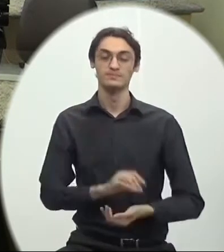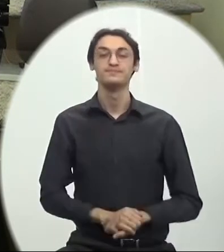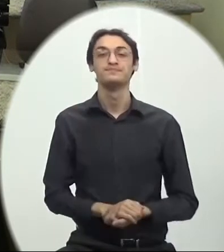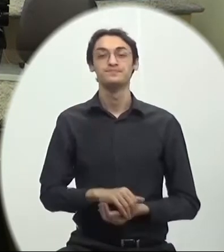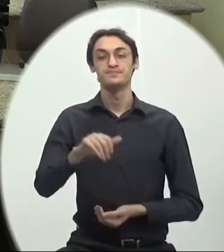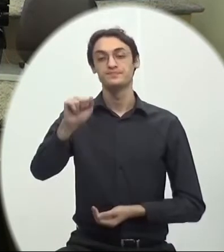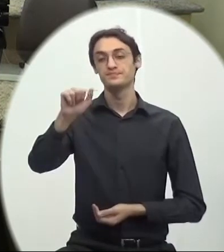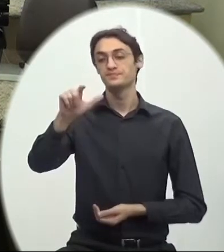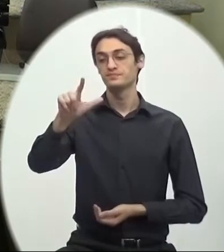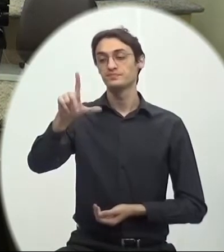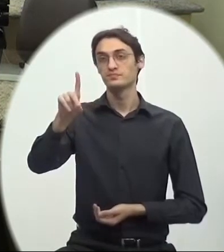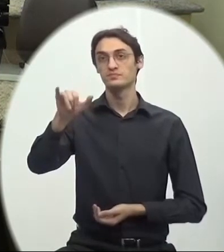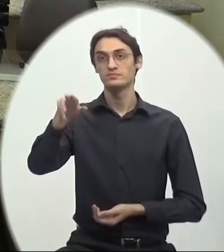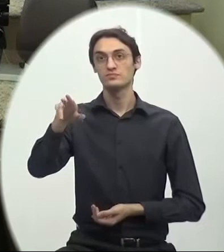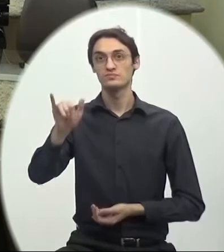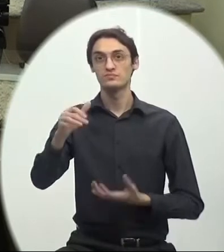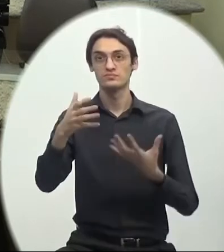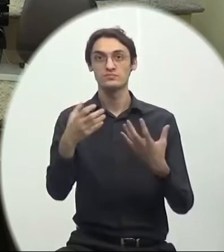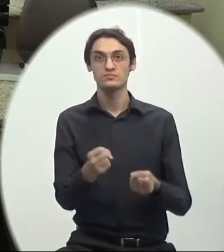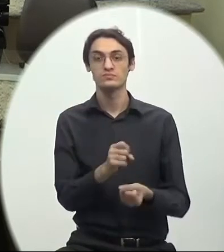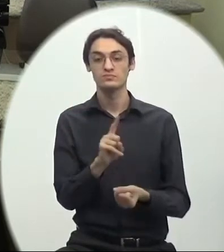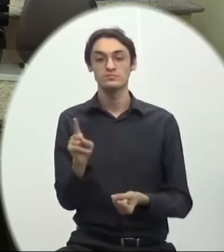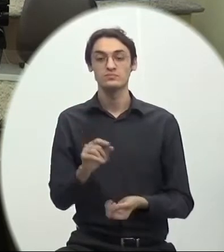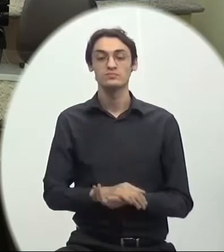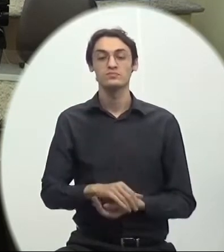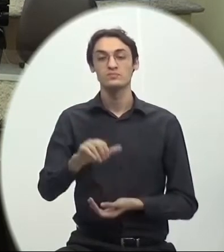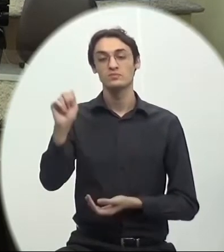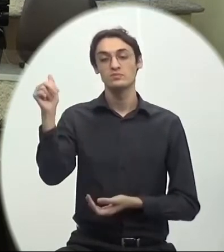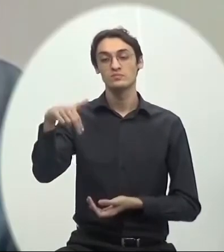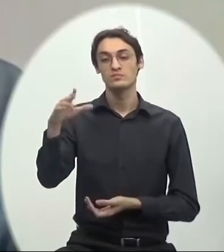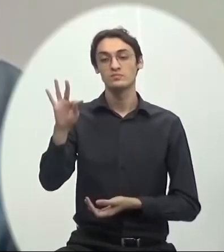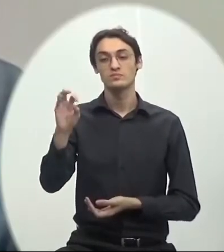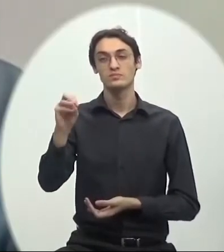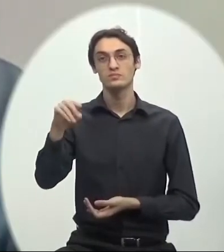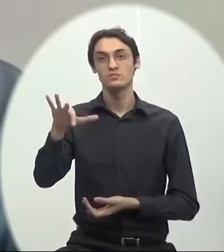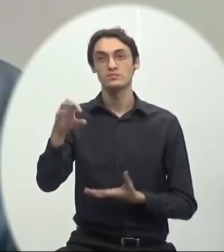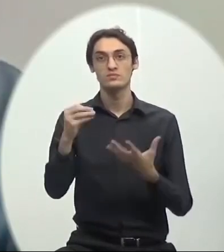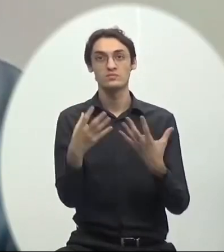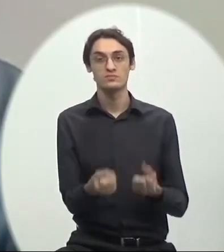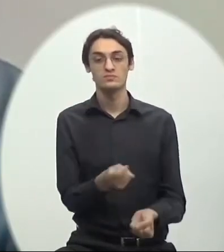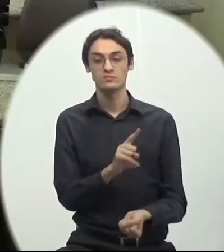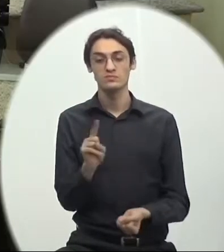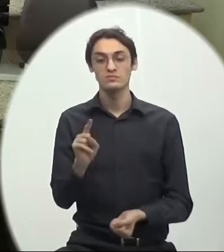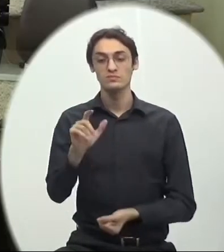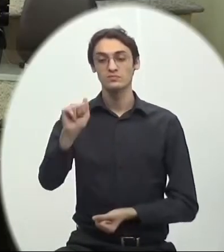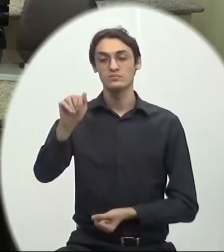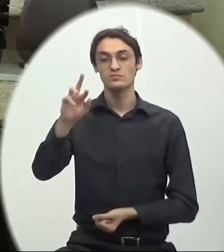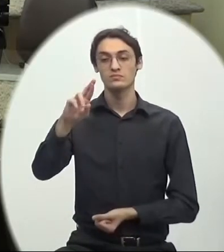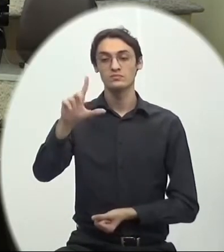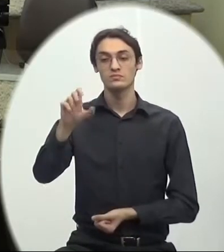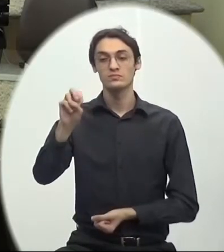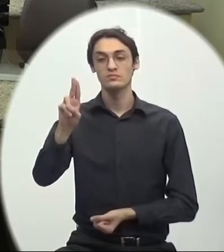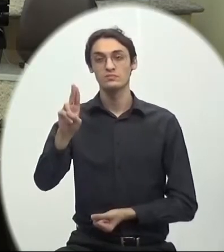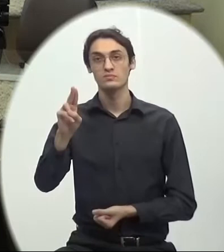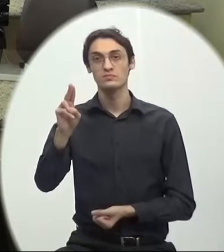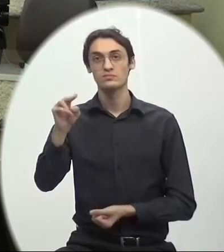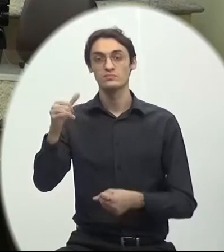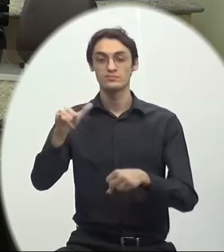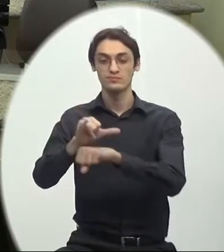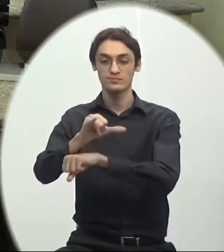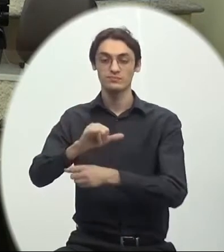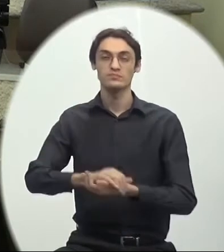Vereador Aldinei Potelec. Contra. Vereador Antônio Manuel. Contra. Contra. A vereadora Arleu da Silveira, não se encontra no